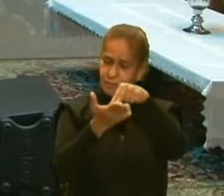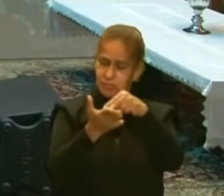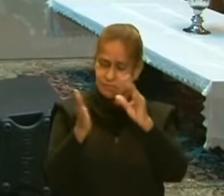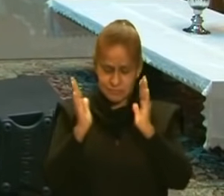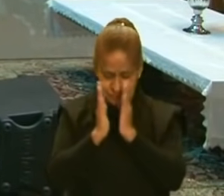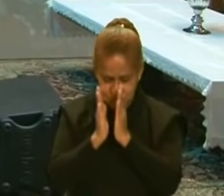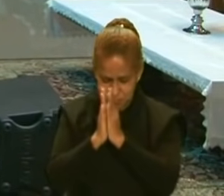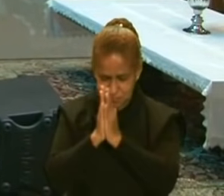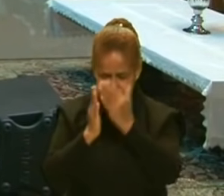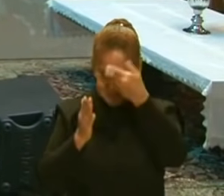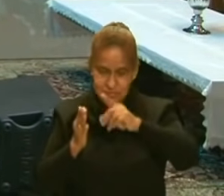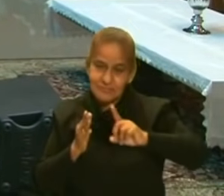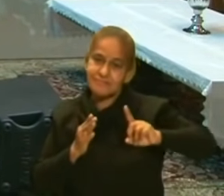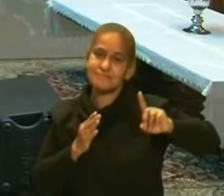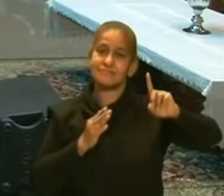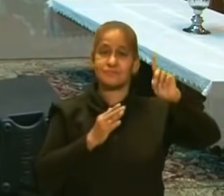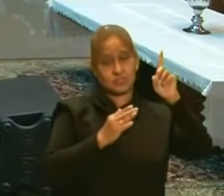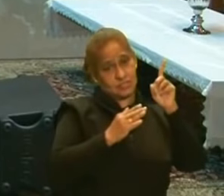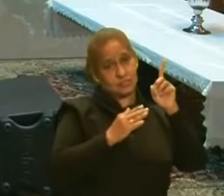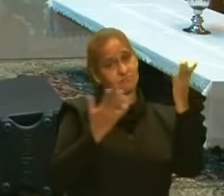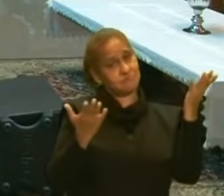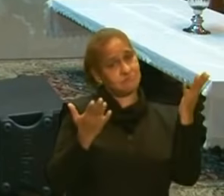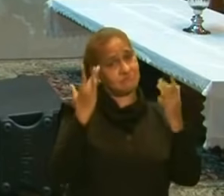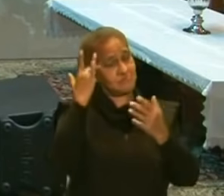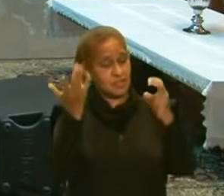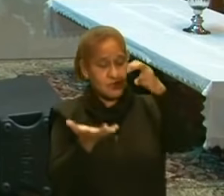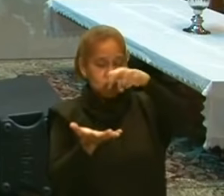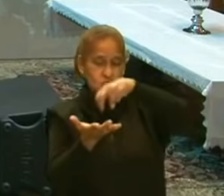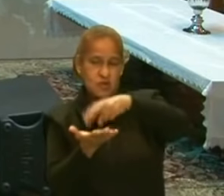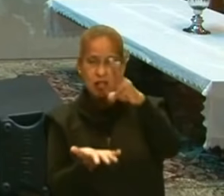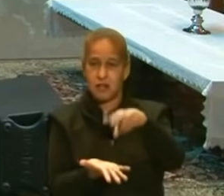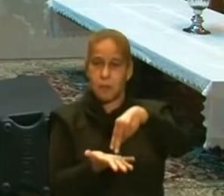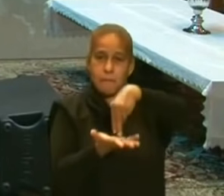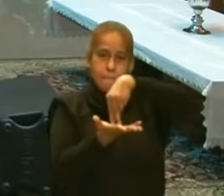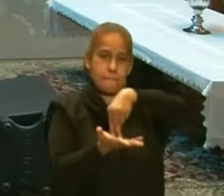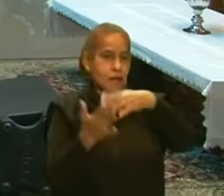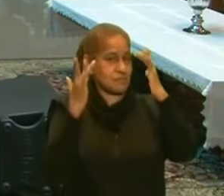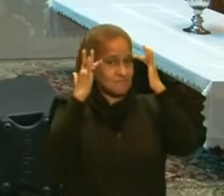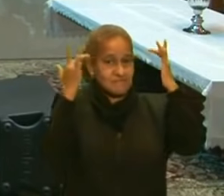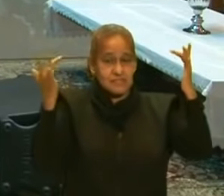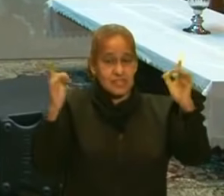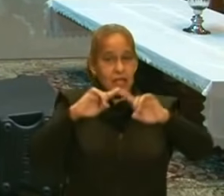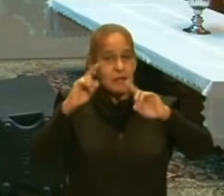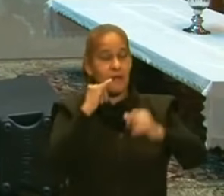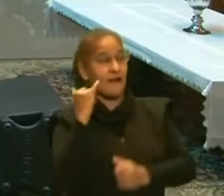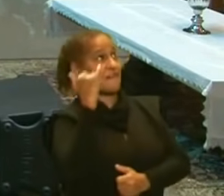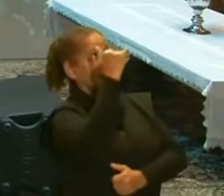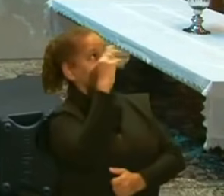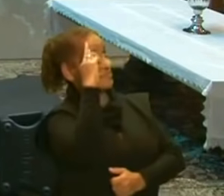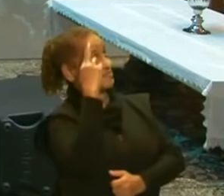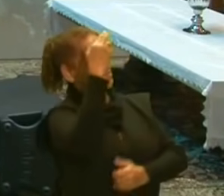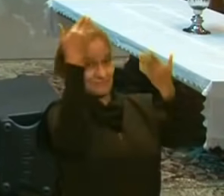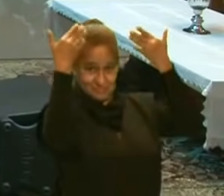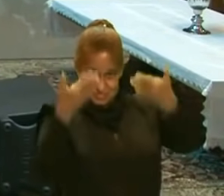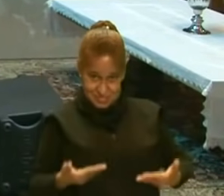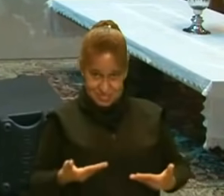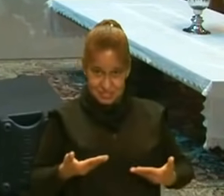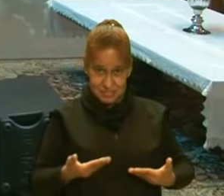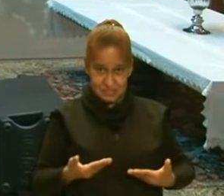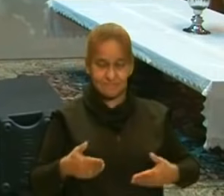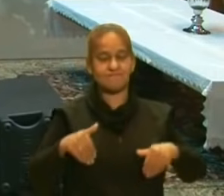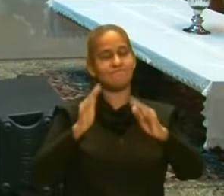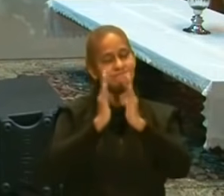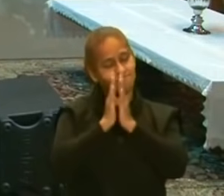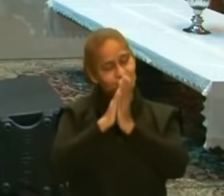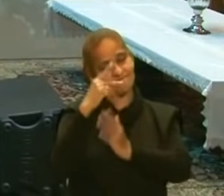Deus, coloca, quem sabe de joelho, de pé, não sei de que jeito, mas dizendo, Senhor, estou aqui, sou eu, e eu quero orar